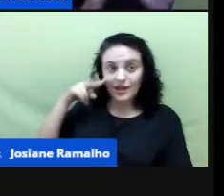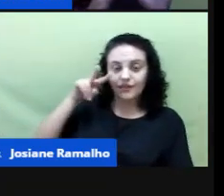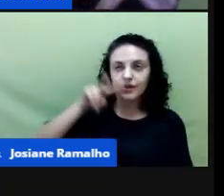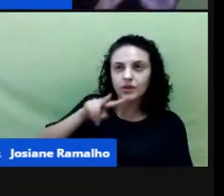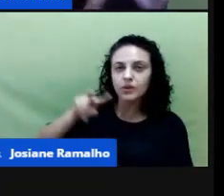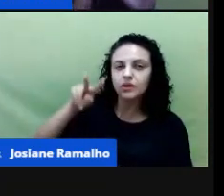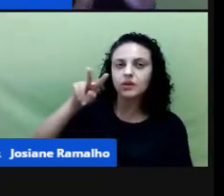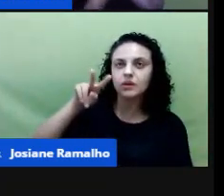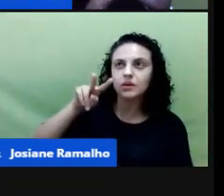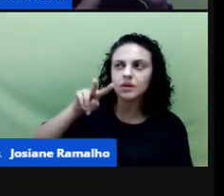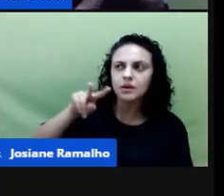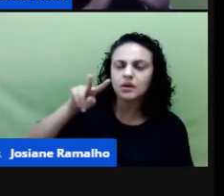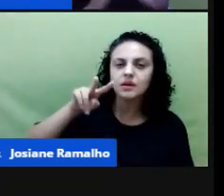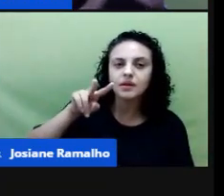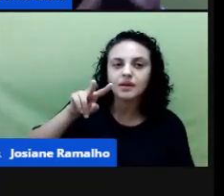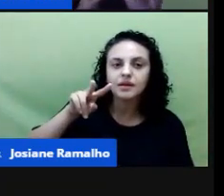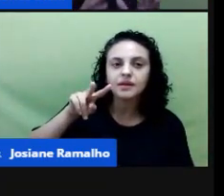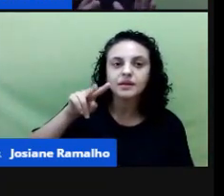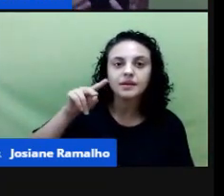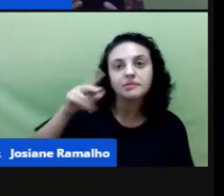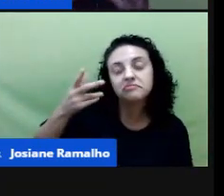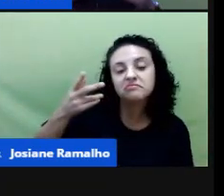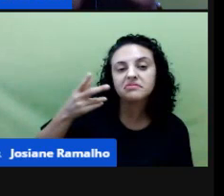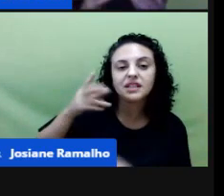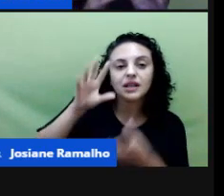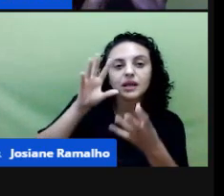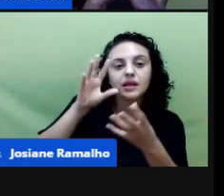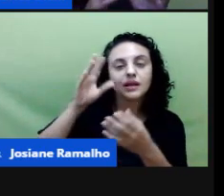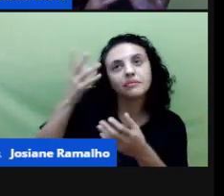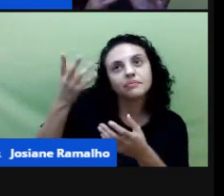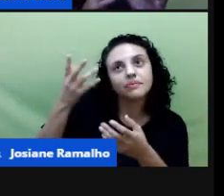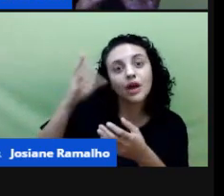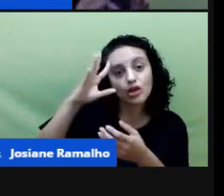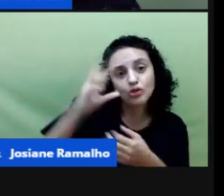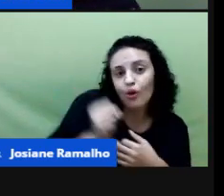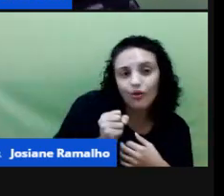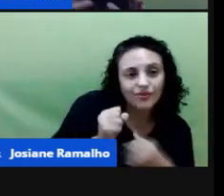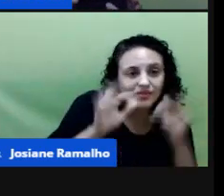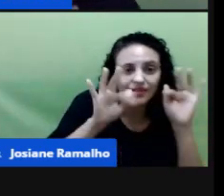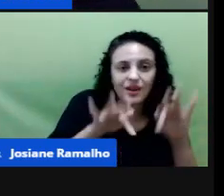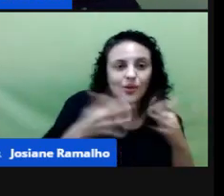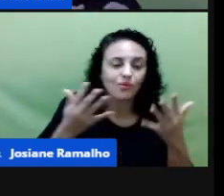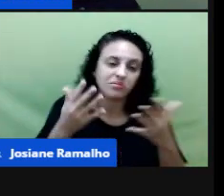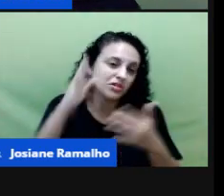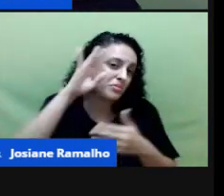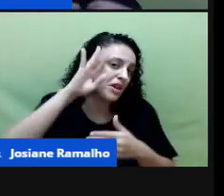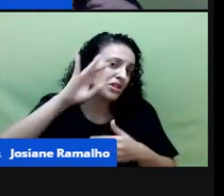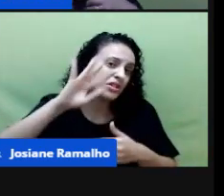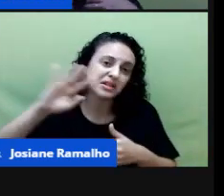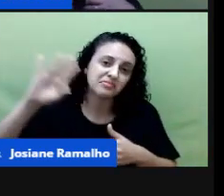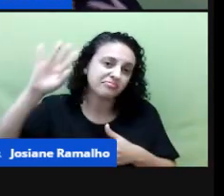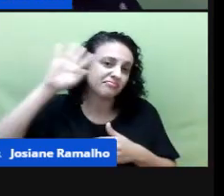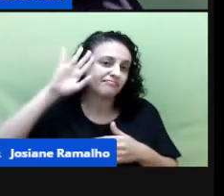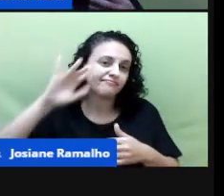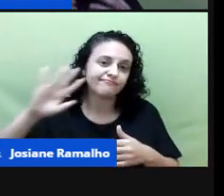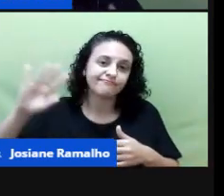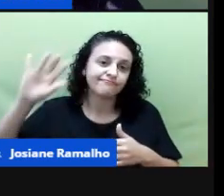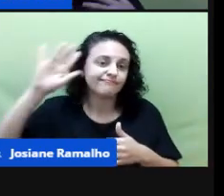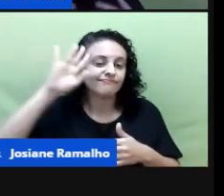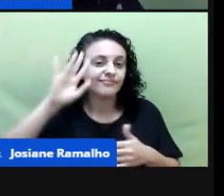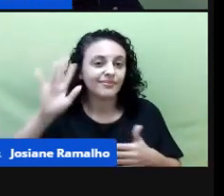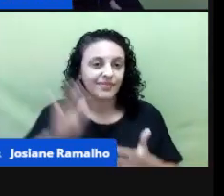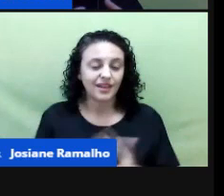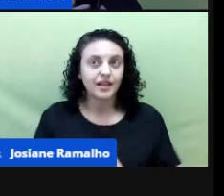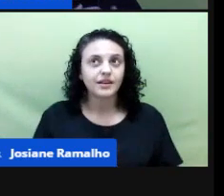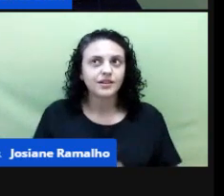ponto de vista externo lá, ele está como um observador e deixa a gente nesse papel de observador, só que ele provoca